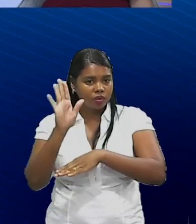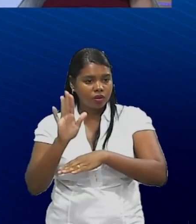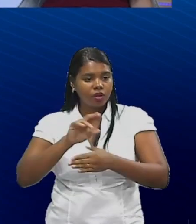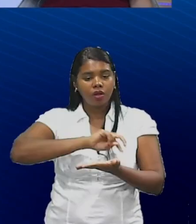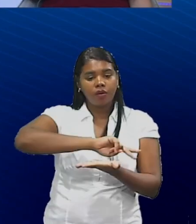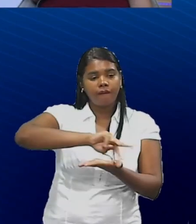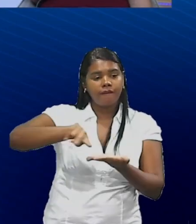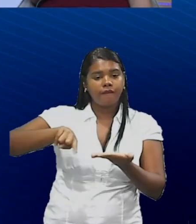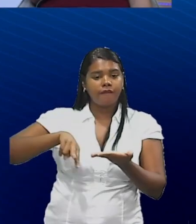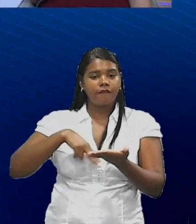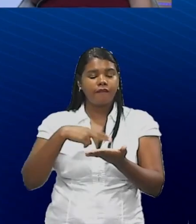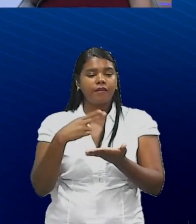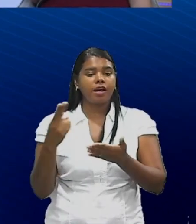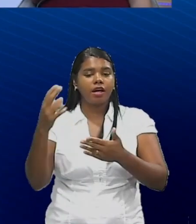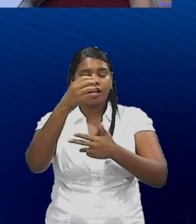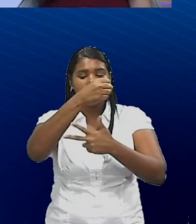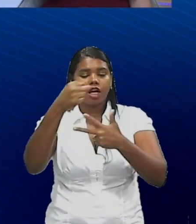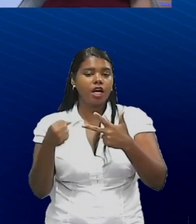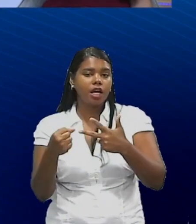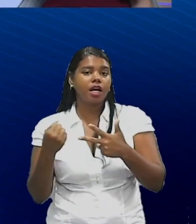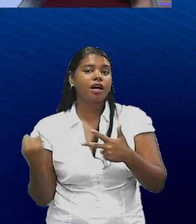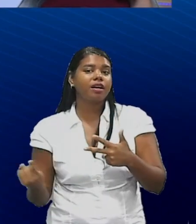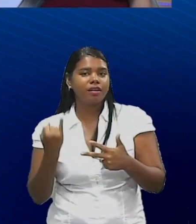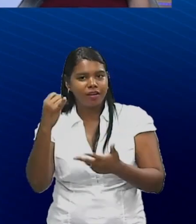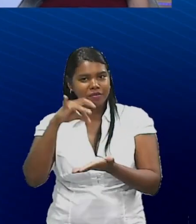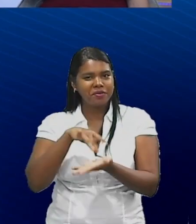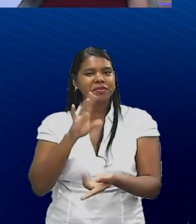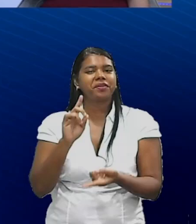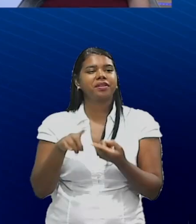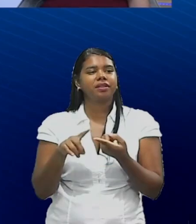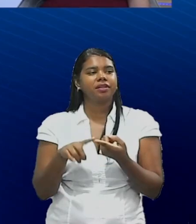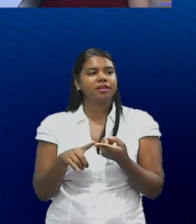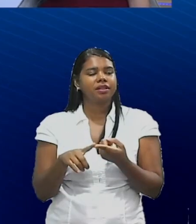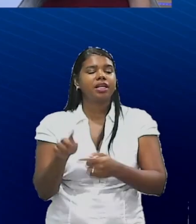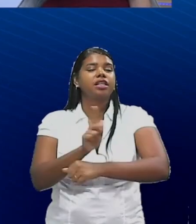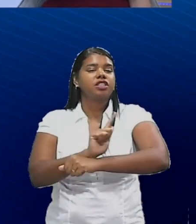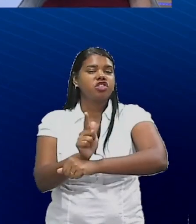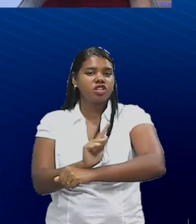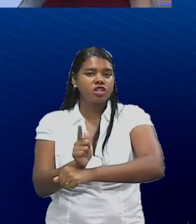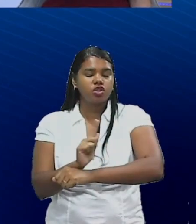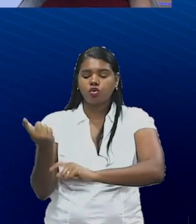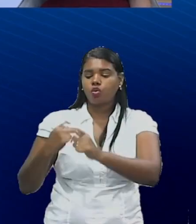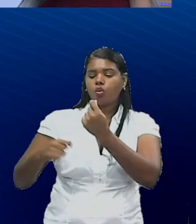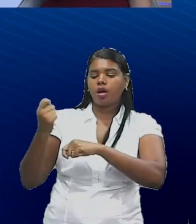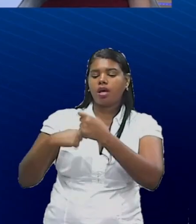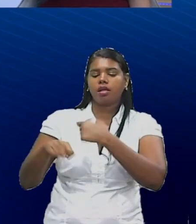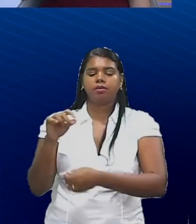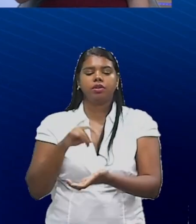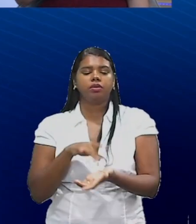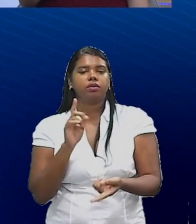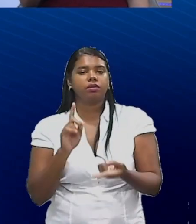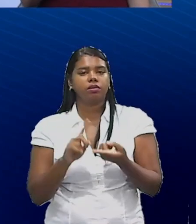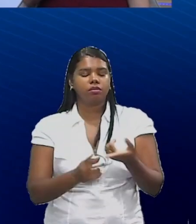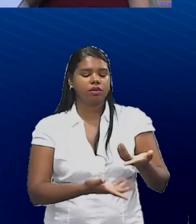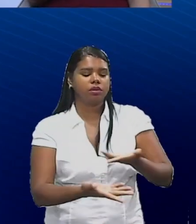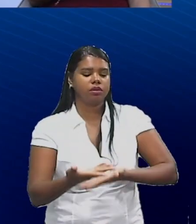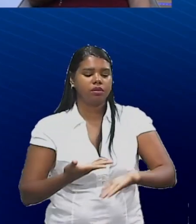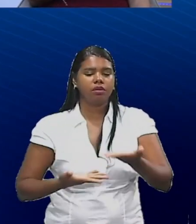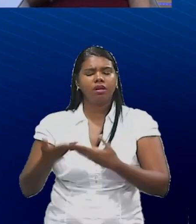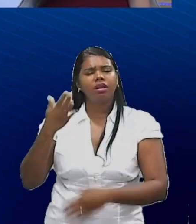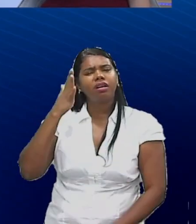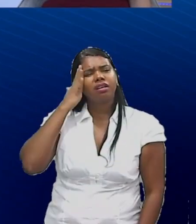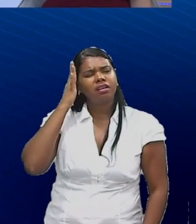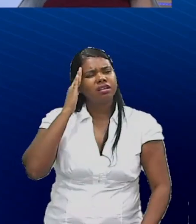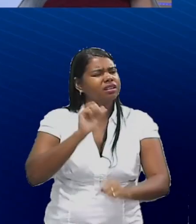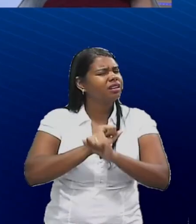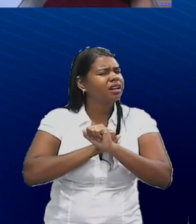vários níveis hierárquicos. É importante que cada, né, gestor ou administrador, né, intermediário, ele entenda o